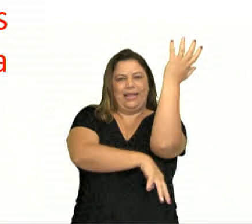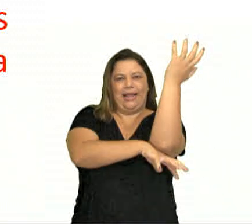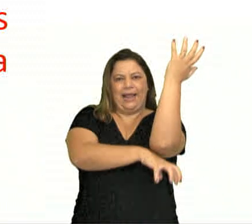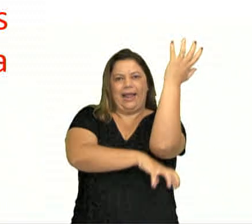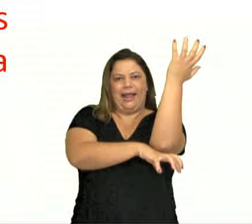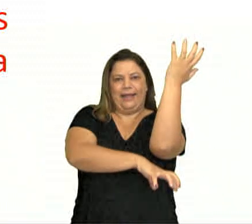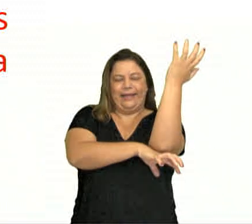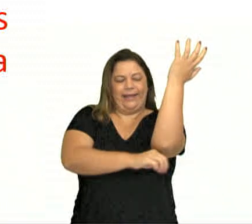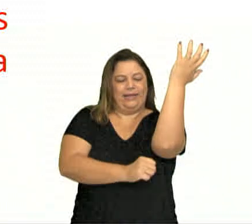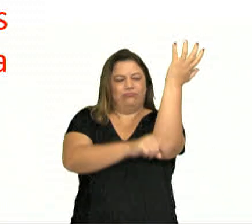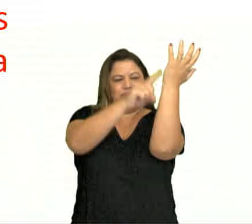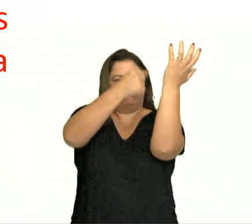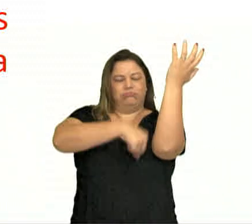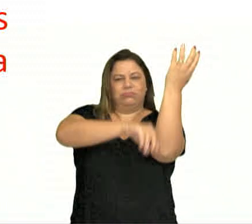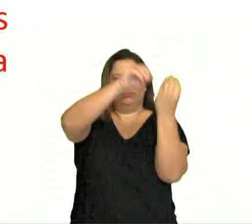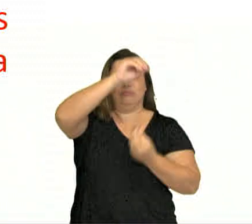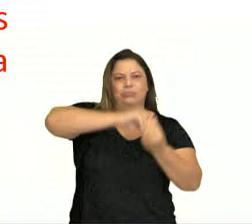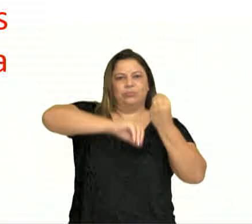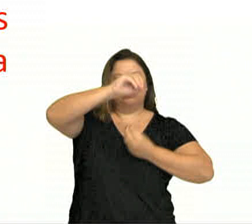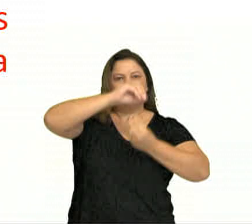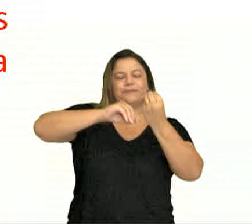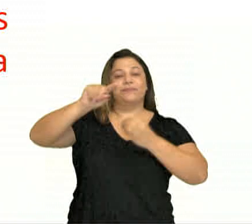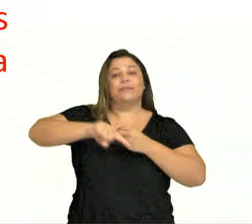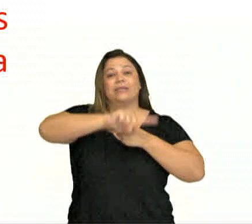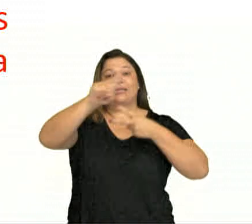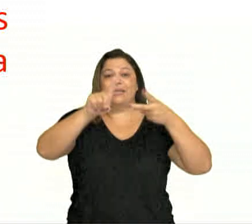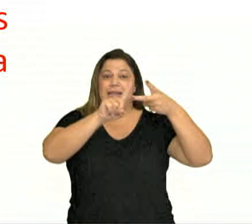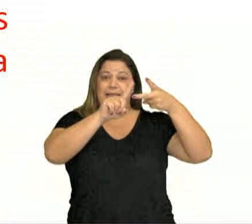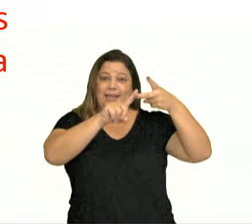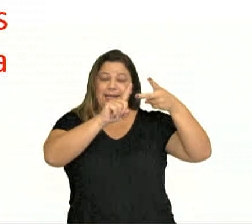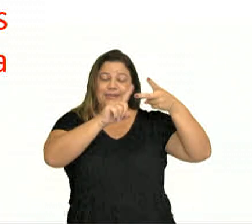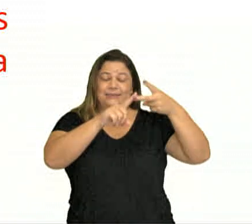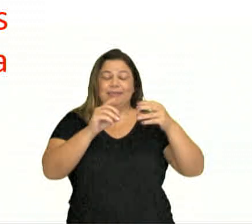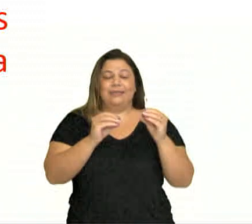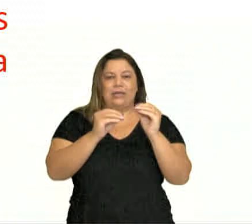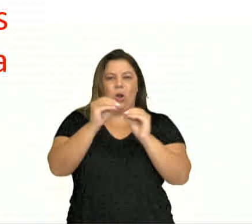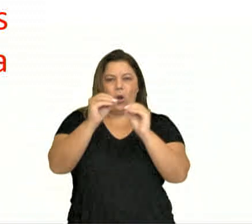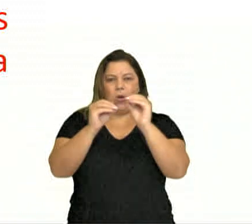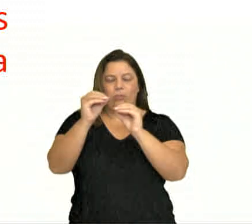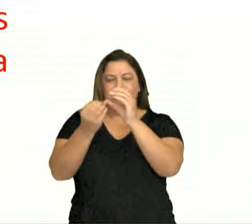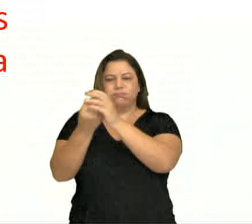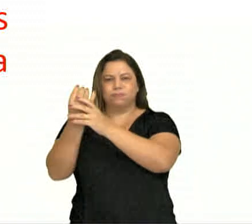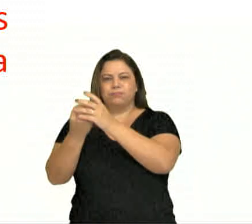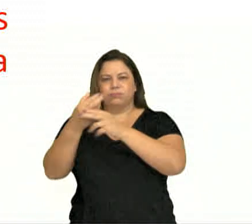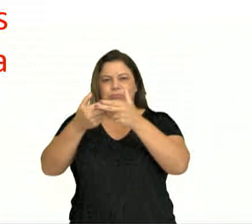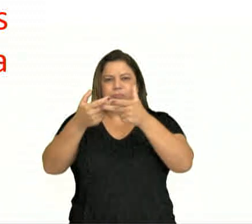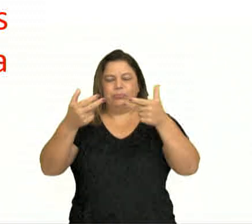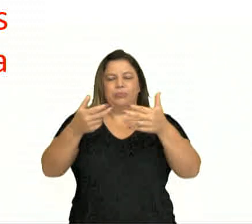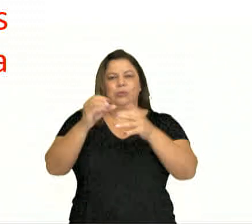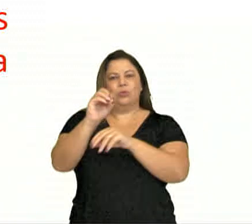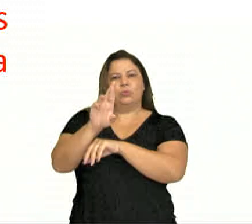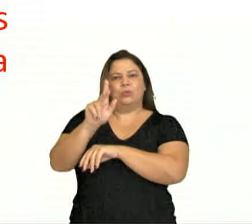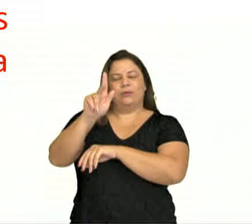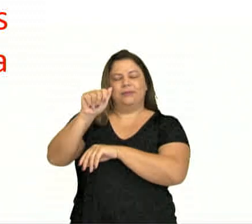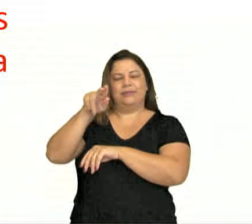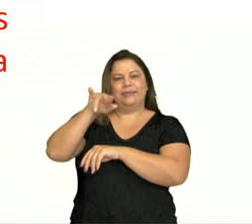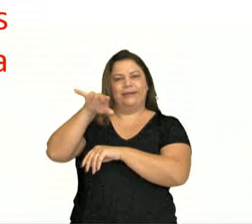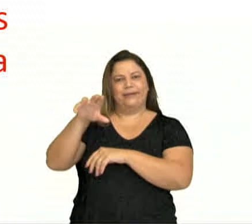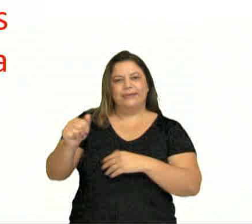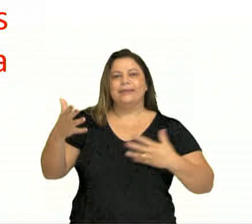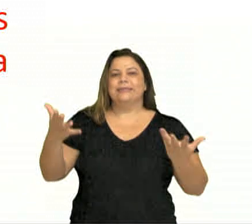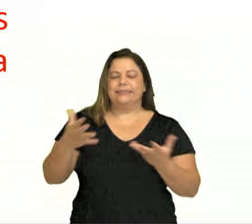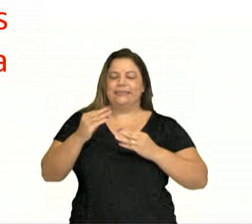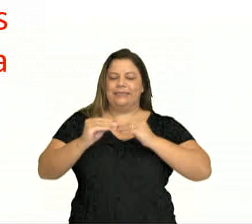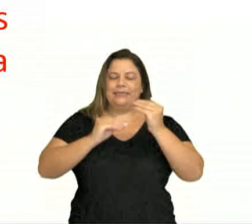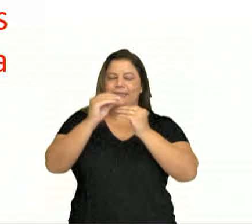o floema, que conduz a seiva orgânica, ou elaborada, porque passou pelo processo